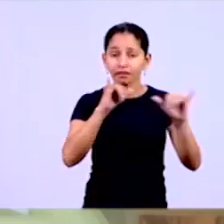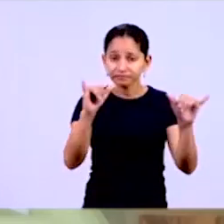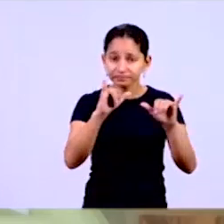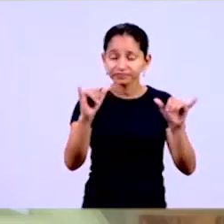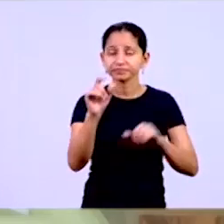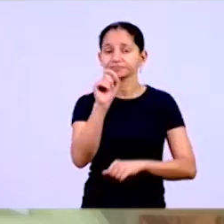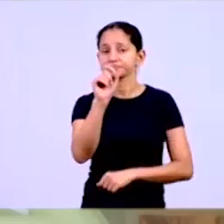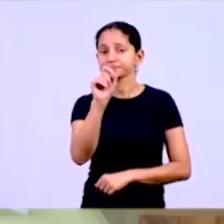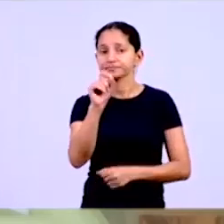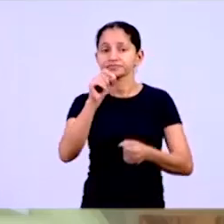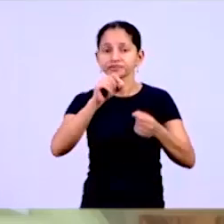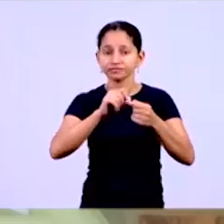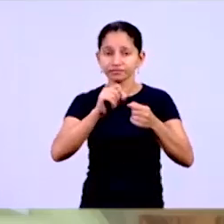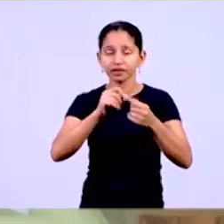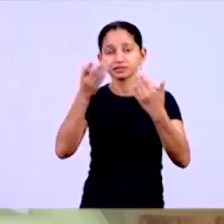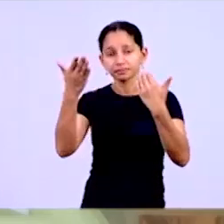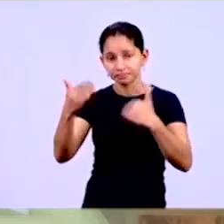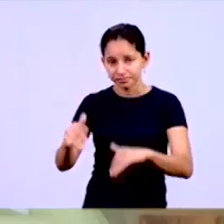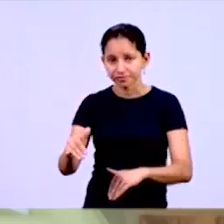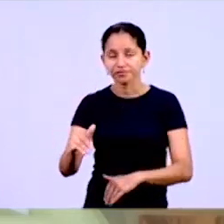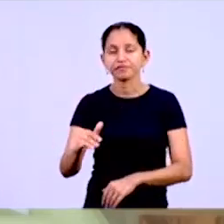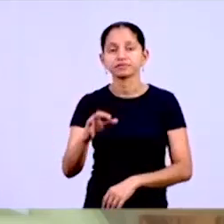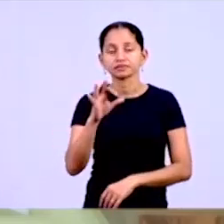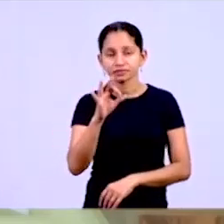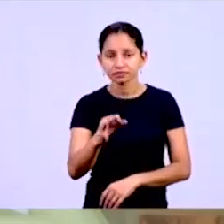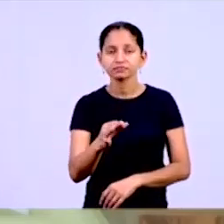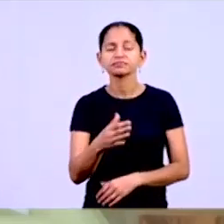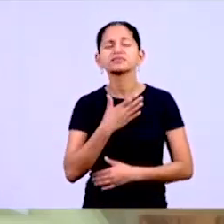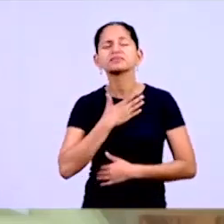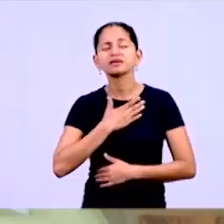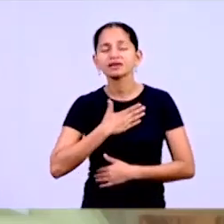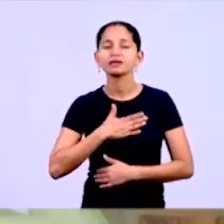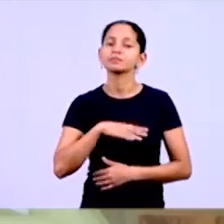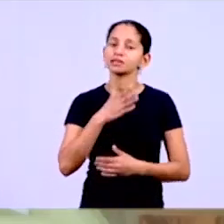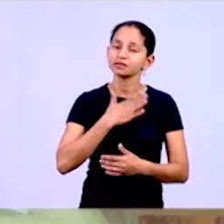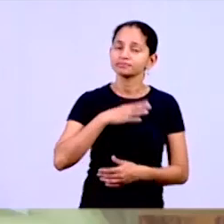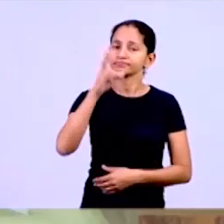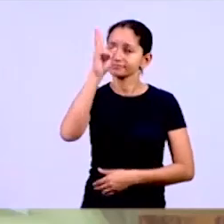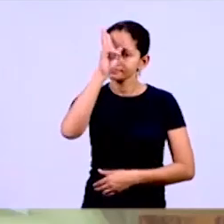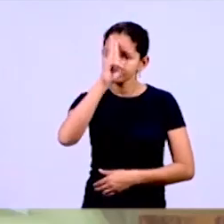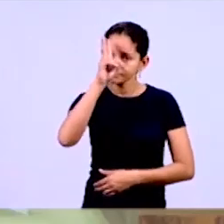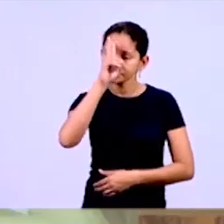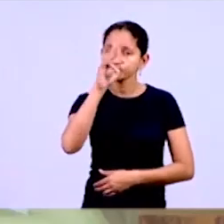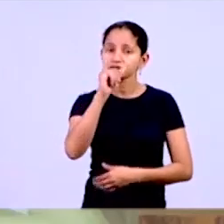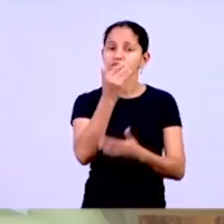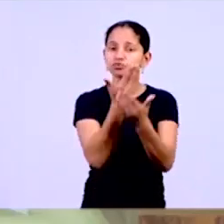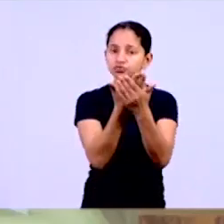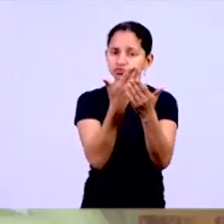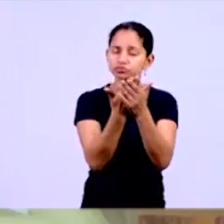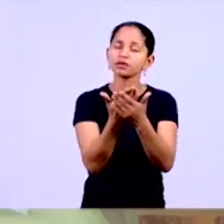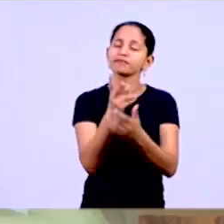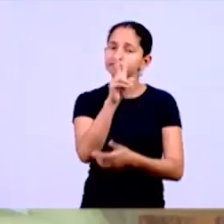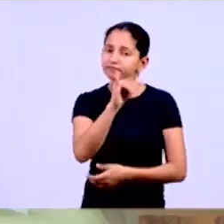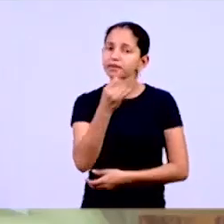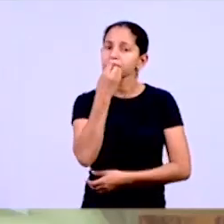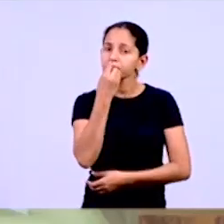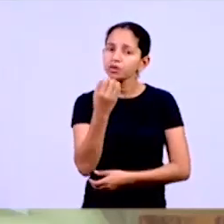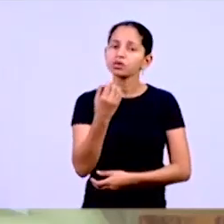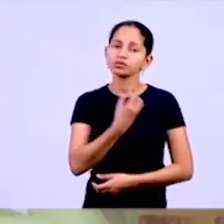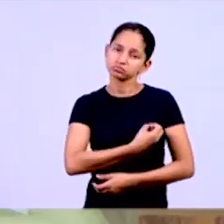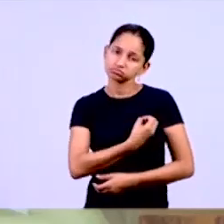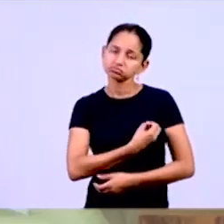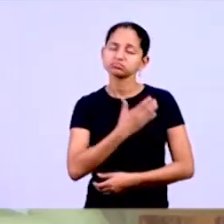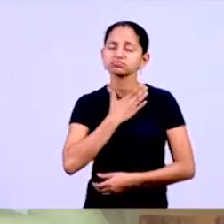pessoas façam a prova, né, as provas com muita tranquilidade. Lembrem que se você estudou, você vai fazer uma boa prova,